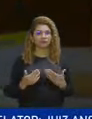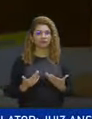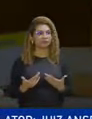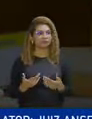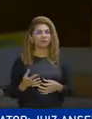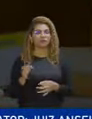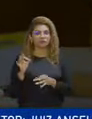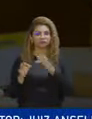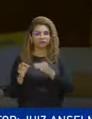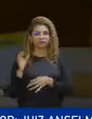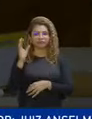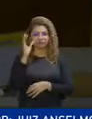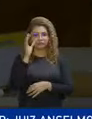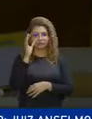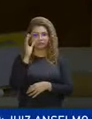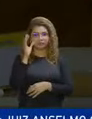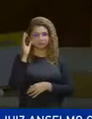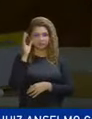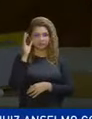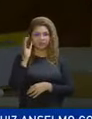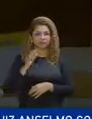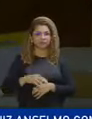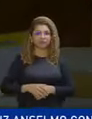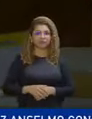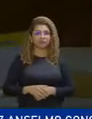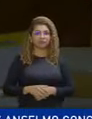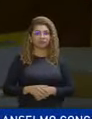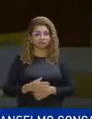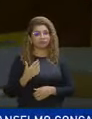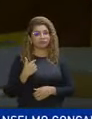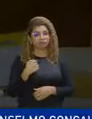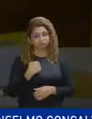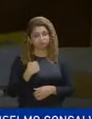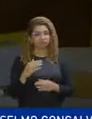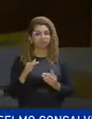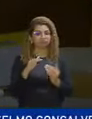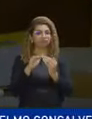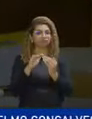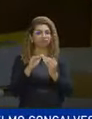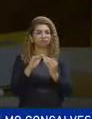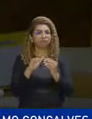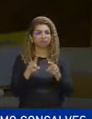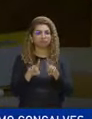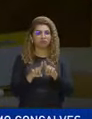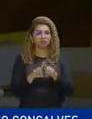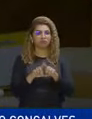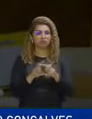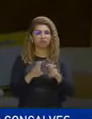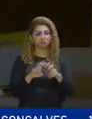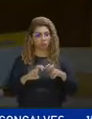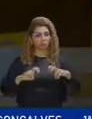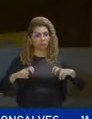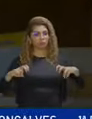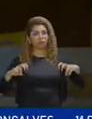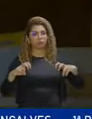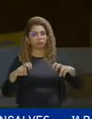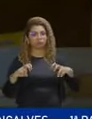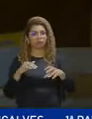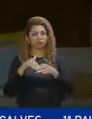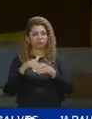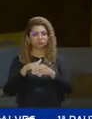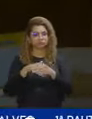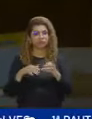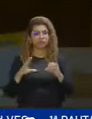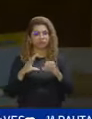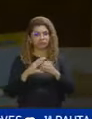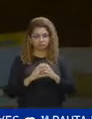Juiz Carlos Torque. Acompanho o relator. Eu também acompanho. Decisão, o Tribunal Regional Eleitoral